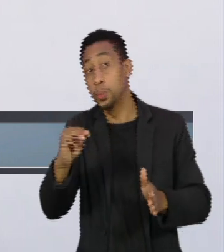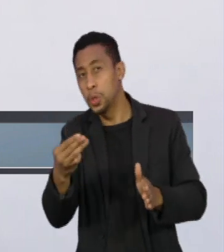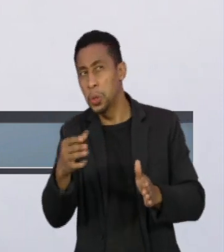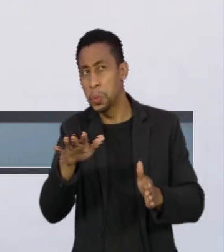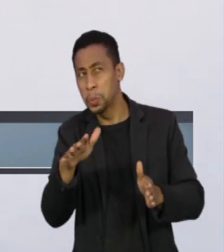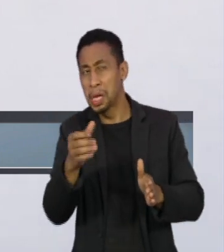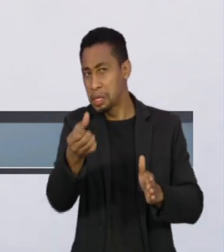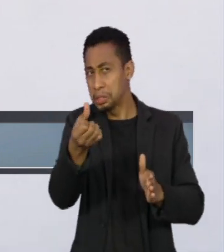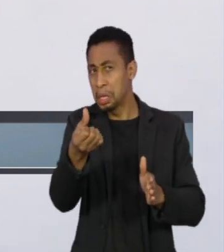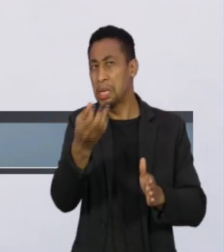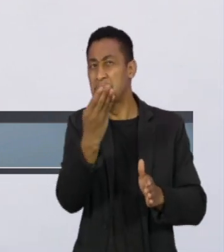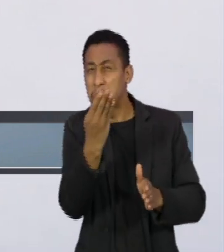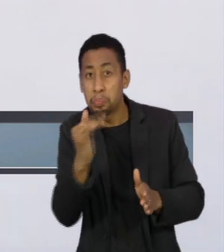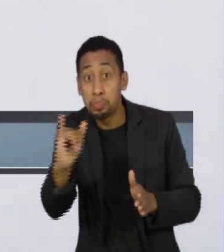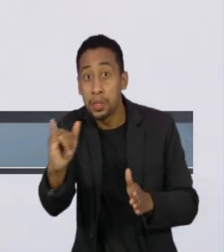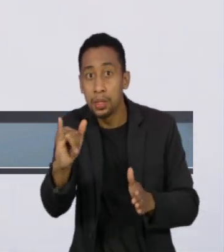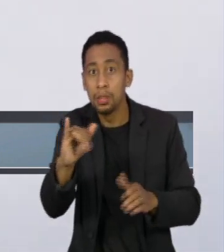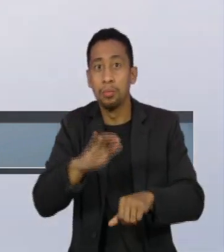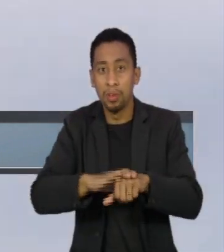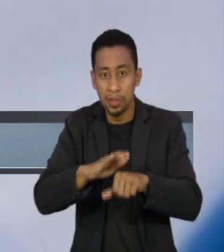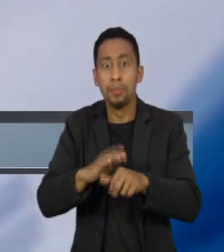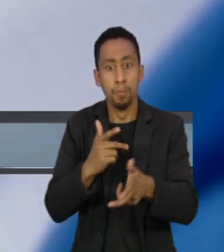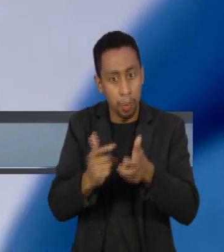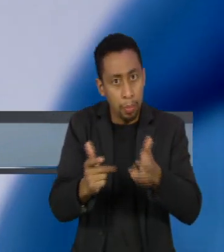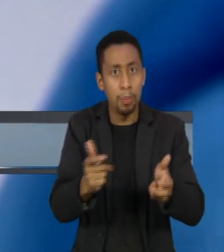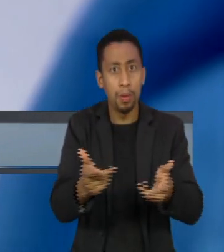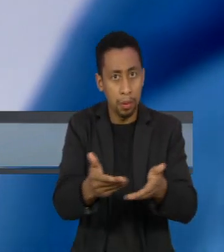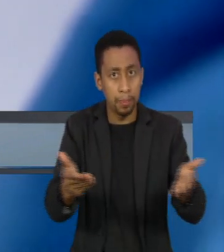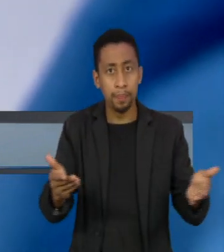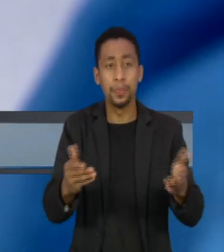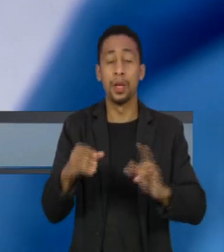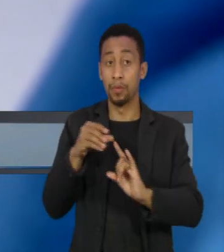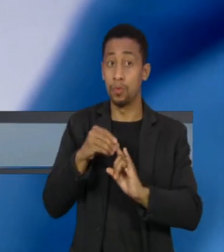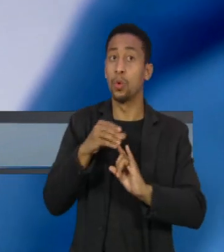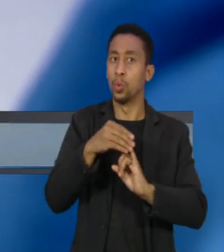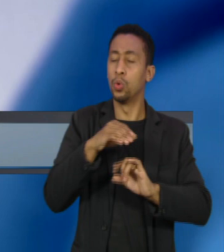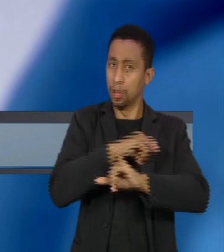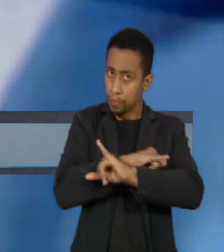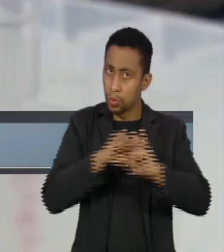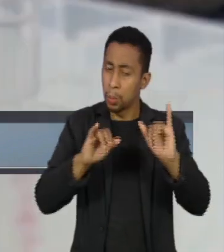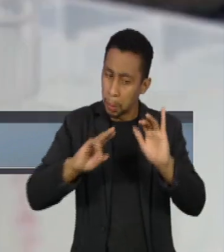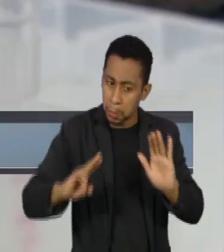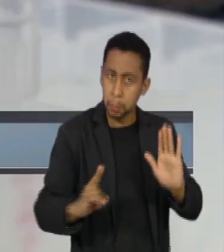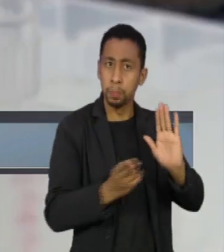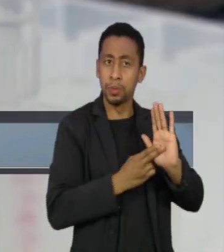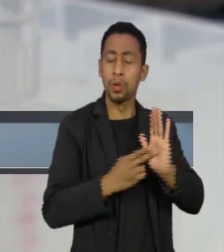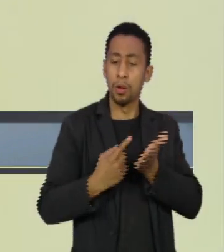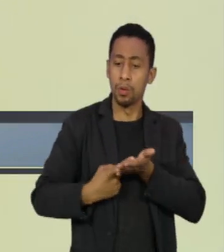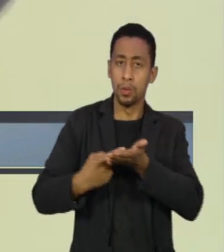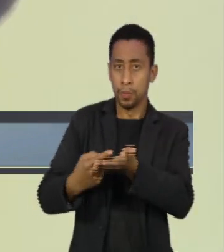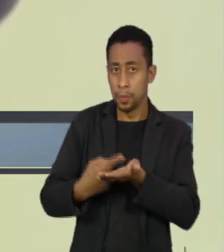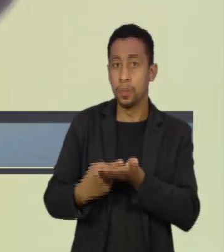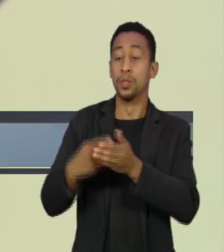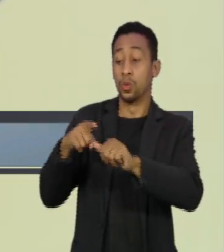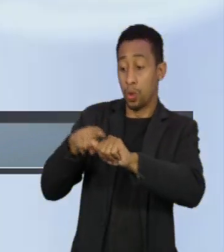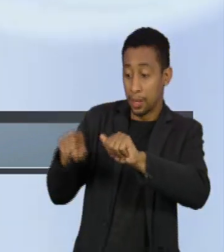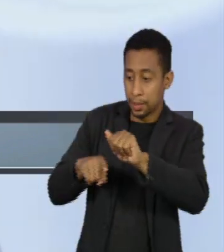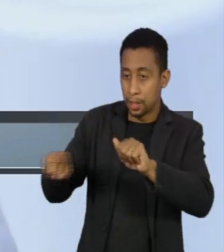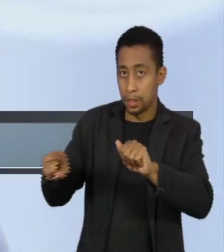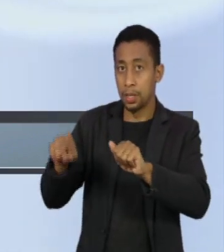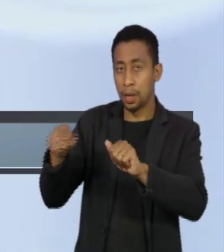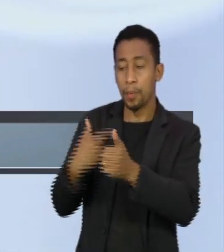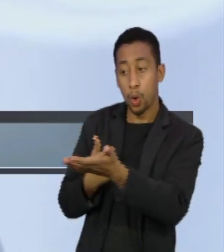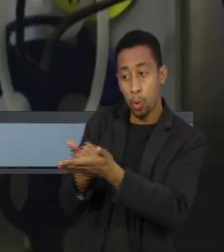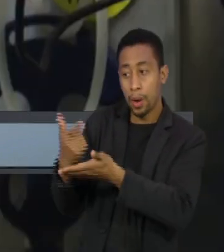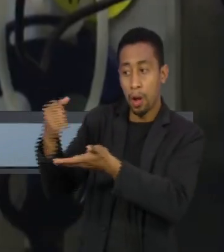de doses da vacina. A Fundação anunciou ainda ter assumido com a AstraZeneca um novo compromisso para aquisição de